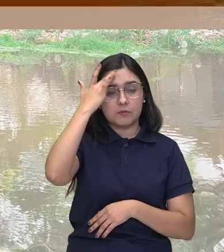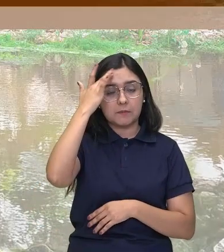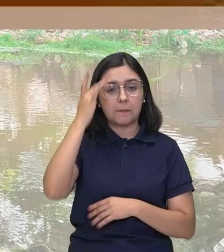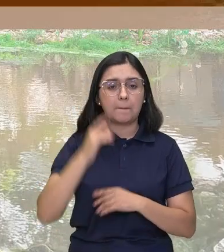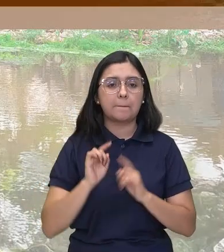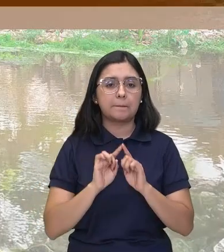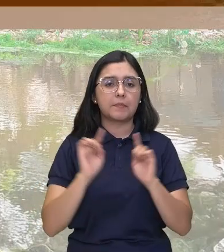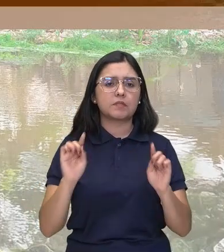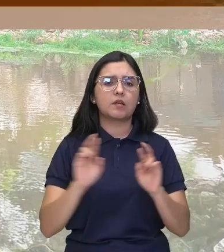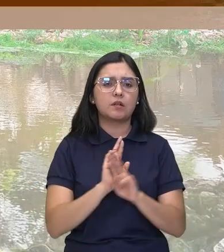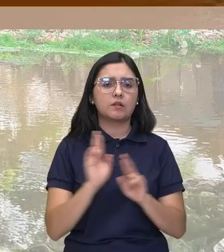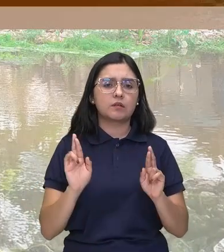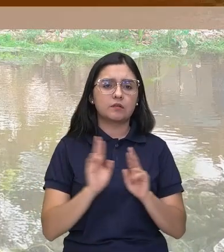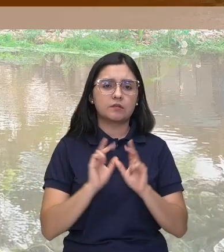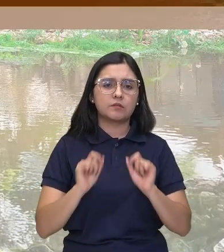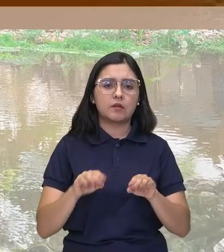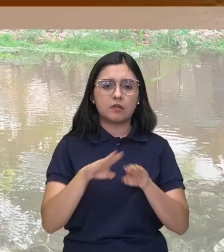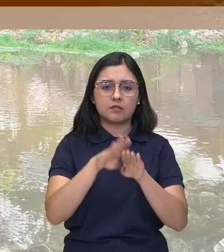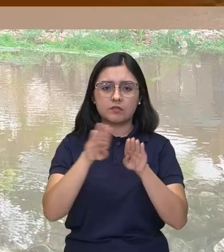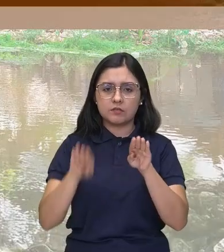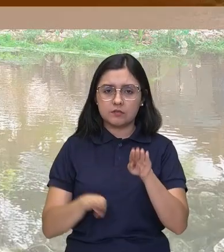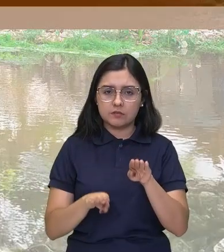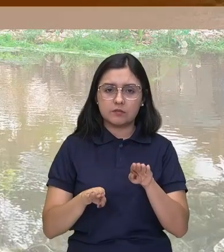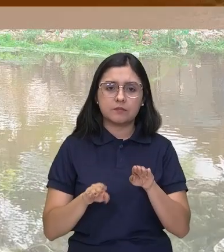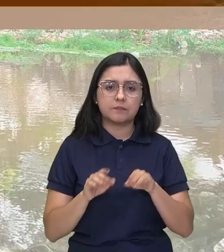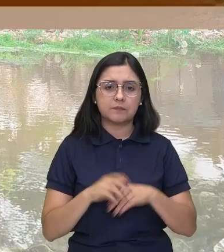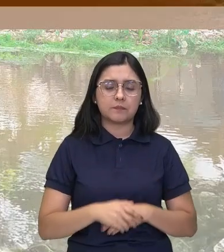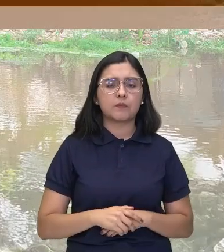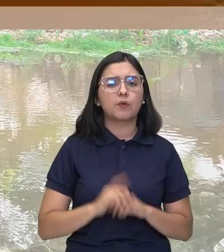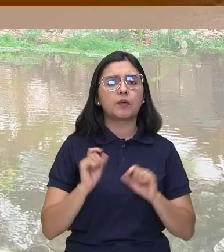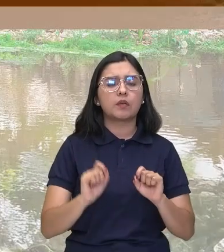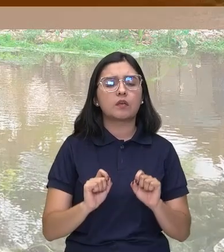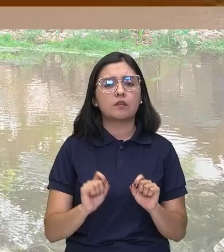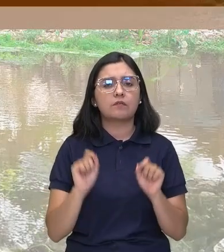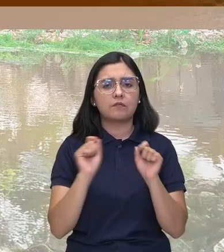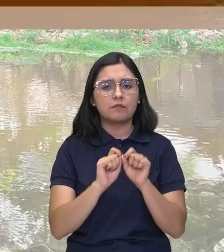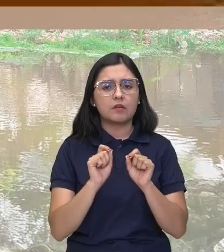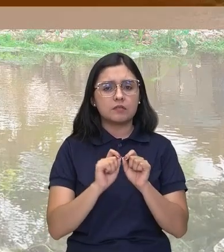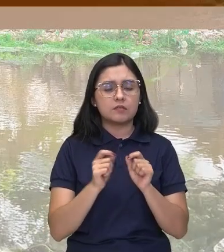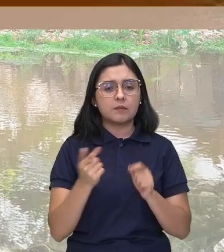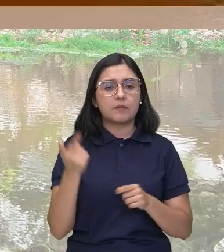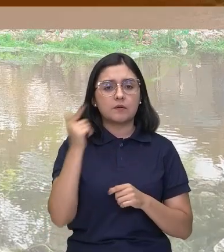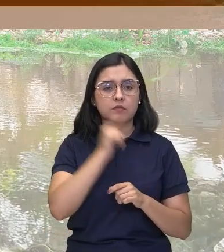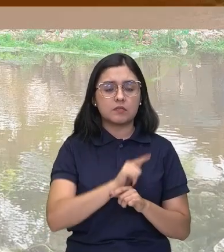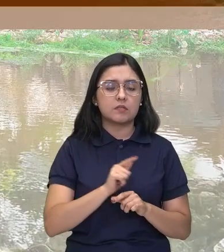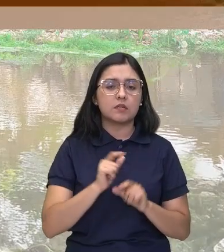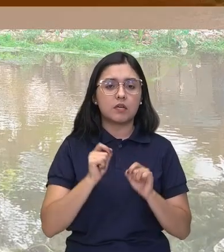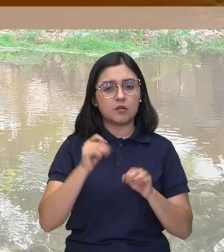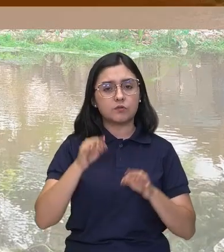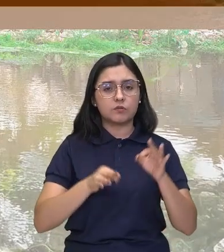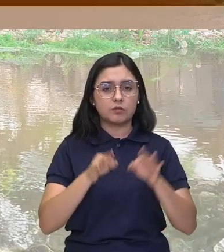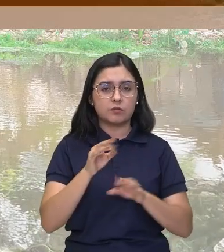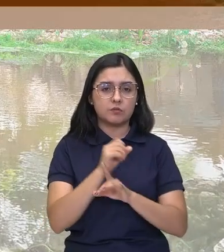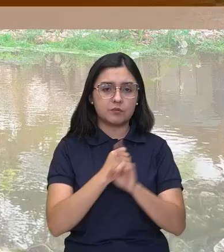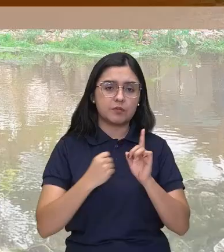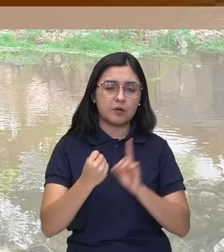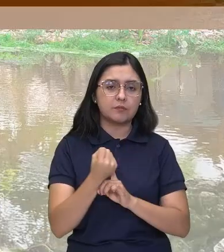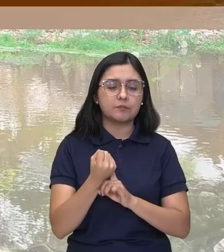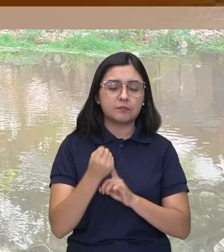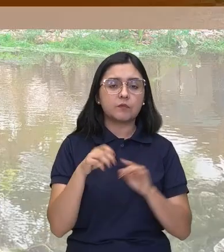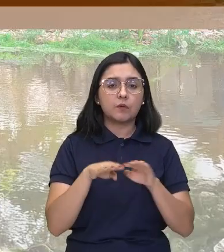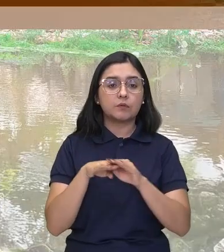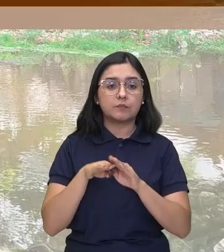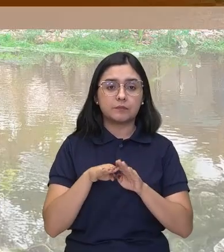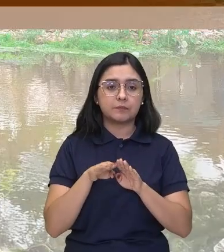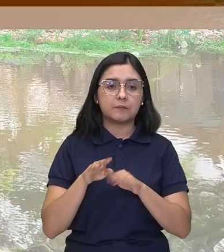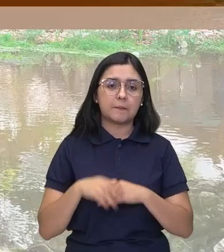professor, está relacionado com desigualdade e o que pode ser feito para alcançar a justiça social, né, professor? Exatamente. Então,